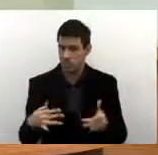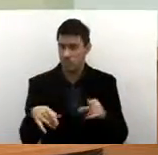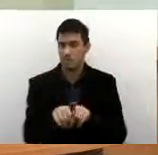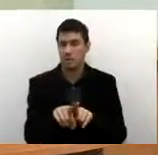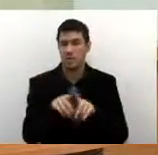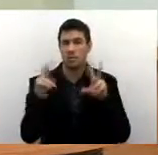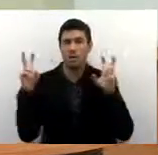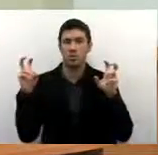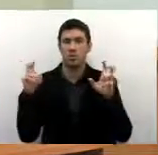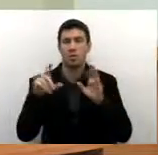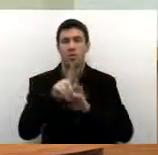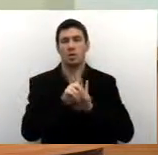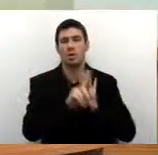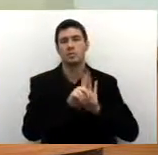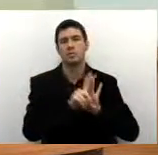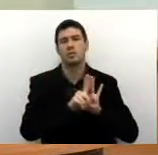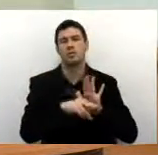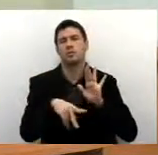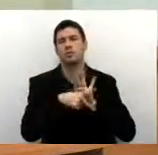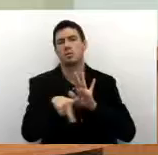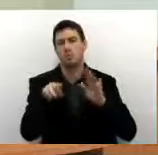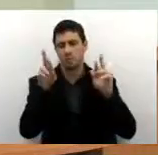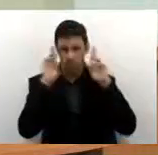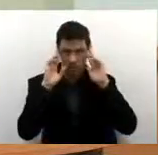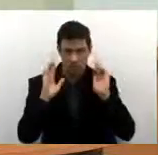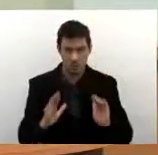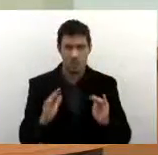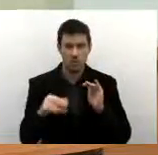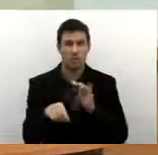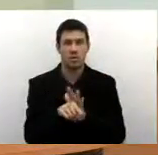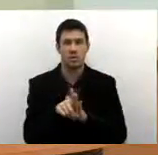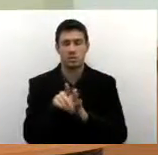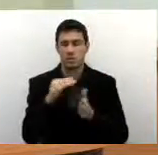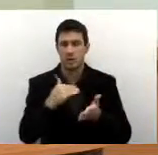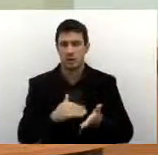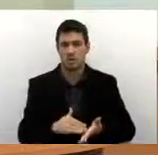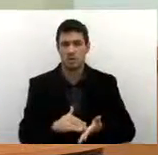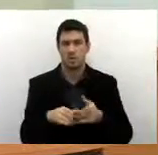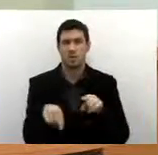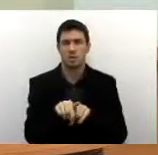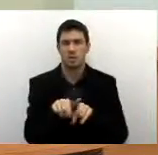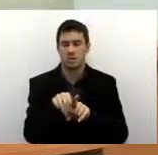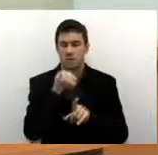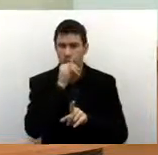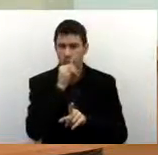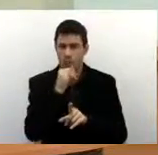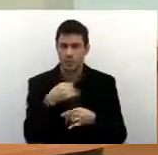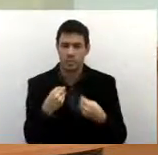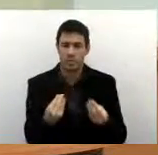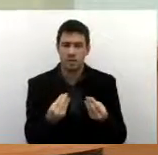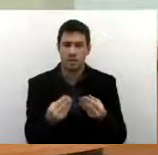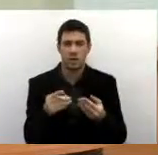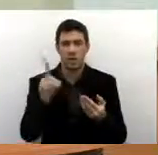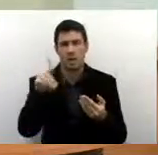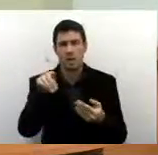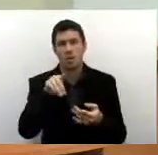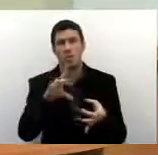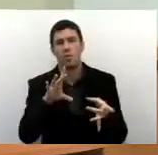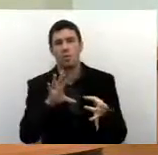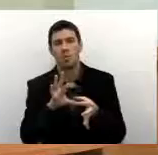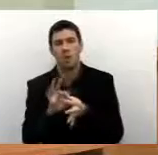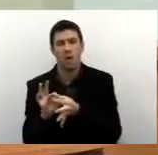Assuntos Legislativos que nós temos que respeitar e muito secretarias de assunto legislativo. É o elo de